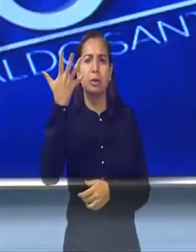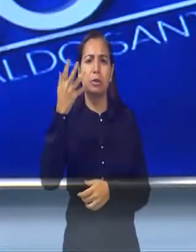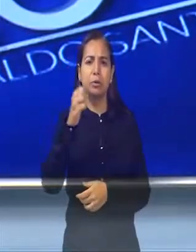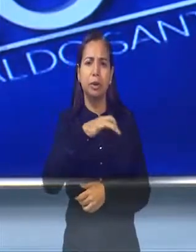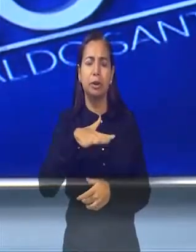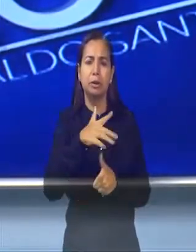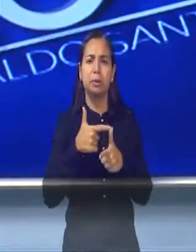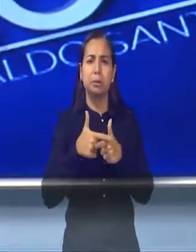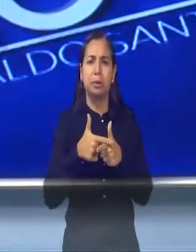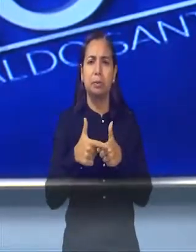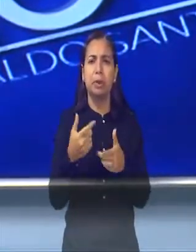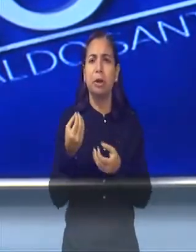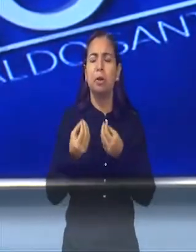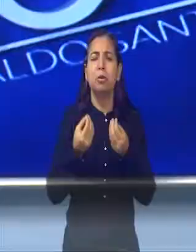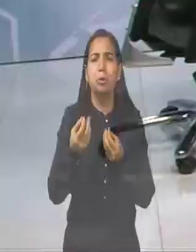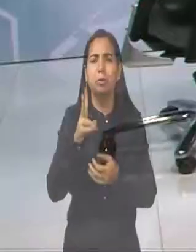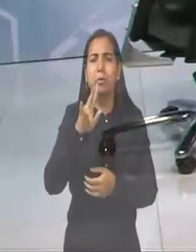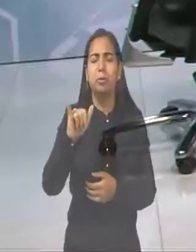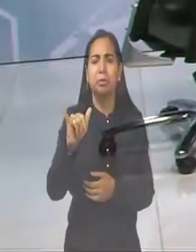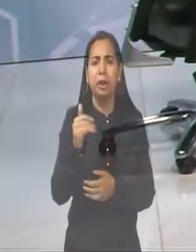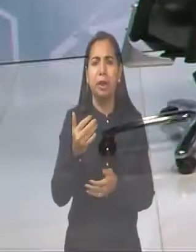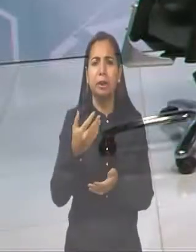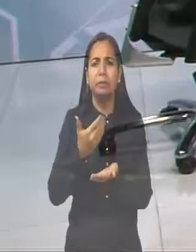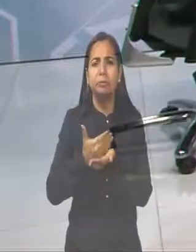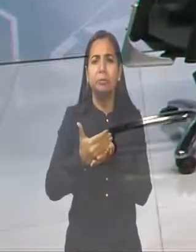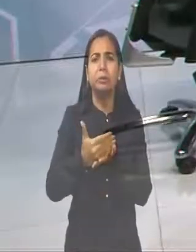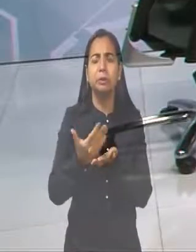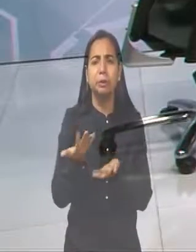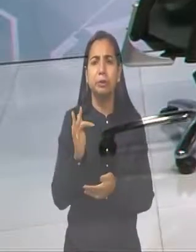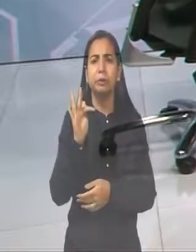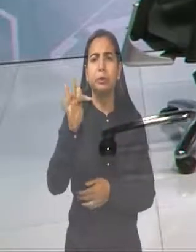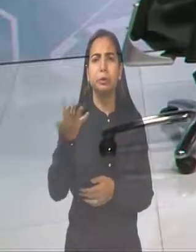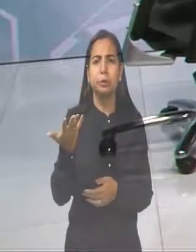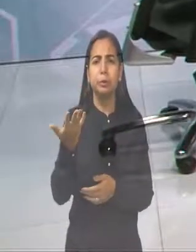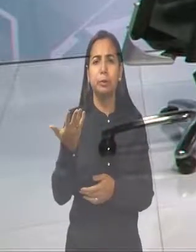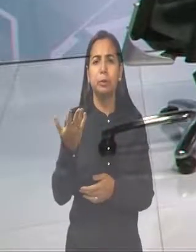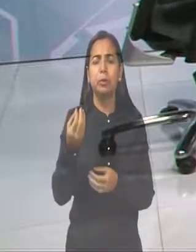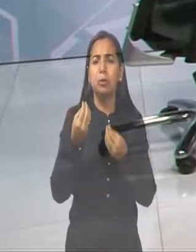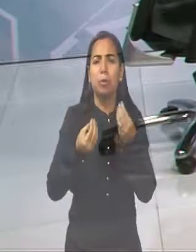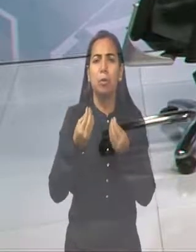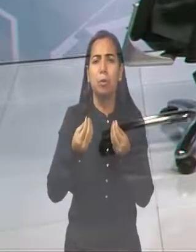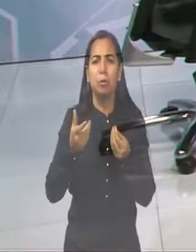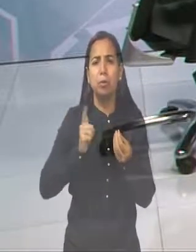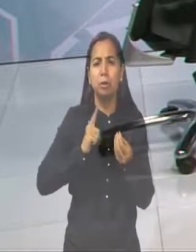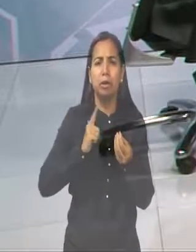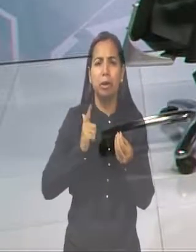colocadas. O que será da democracia, Clésio?